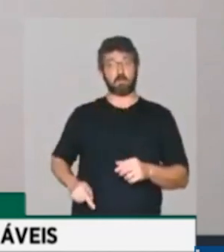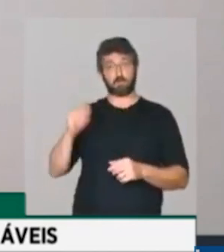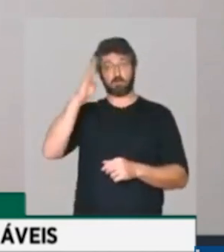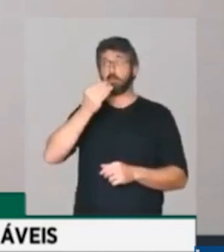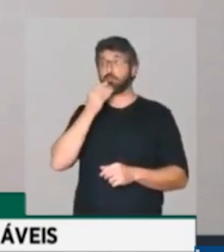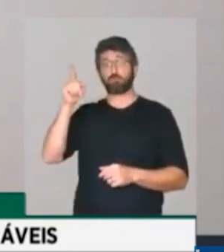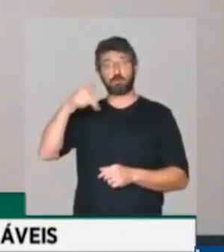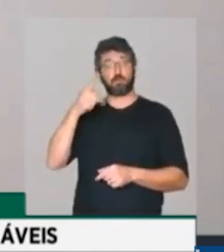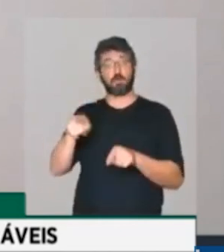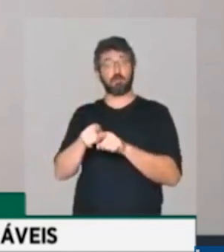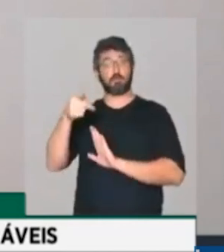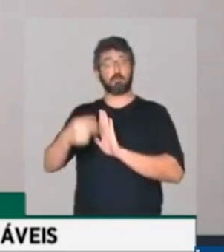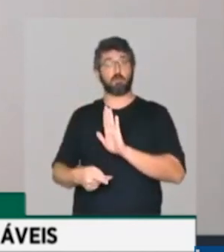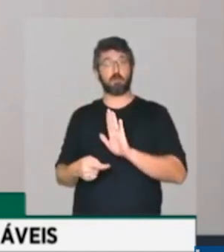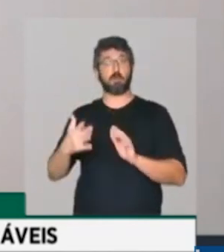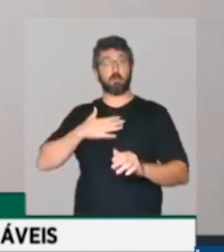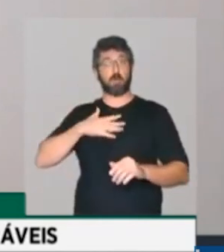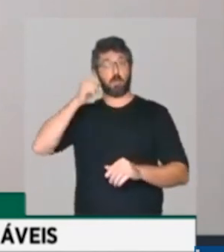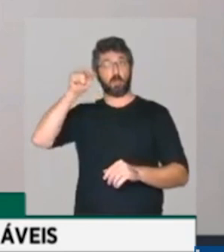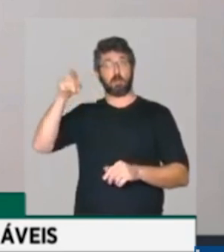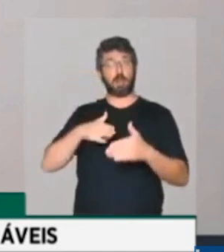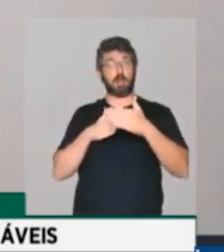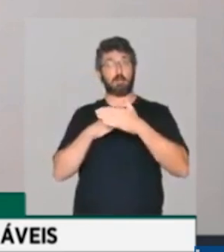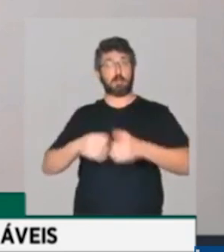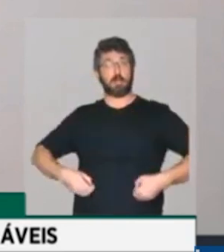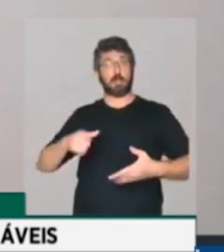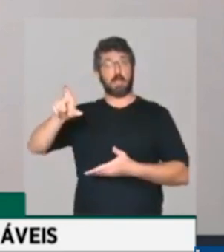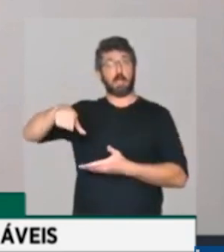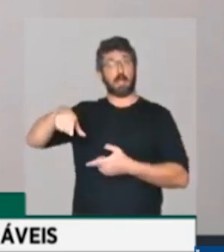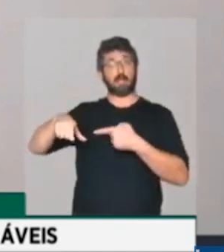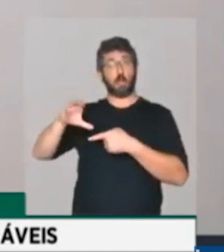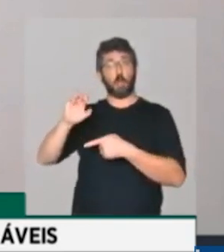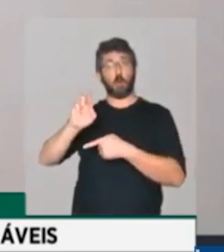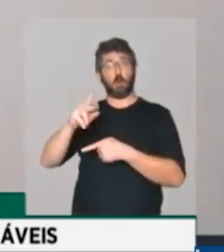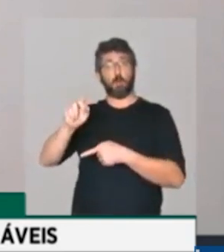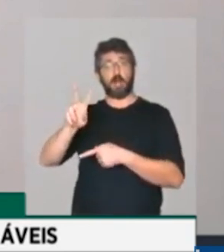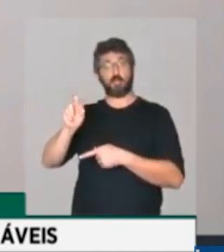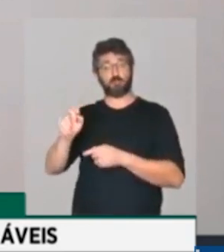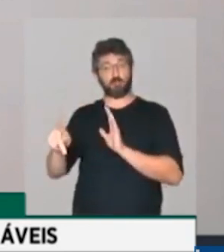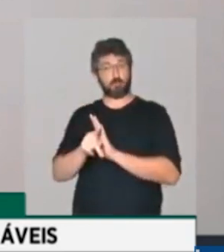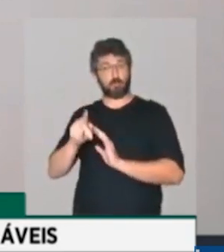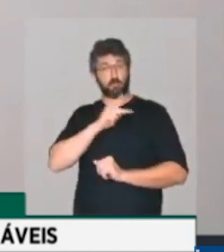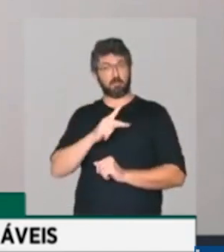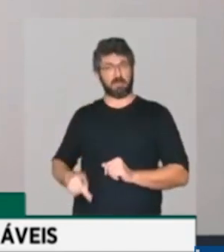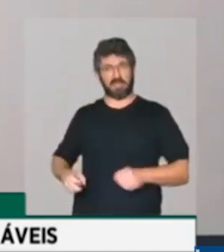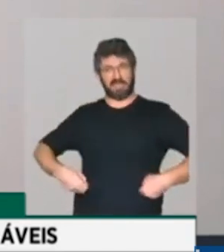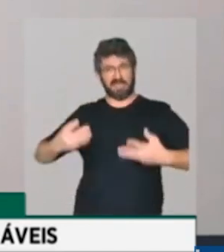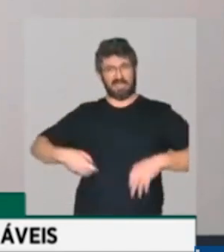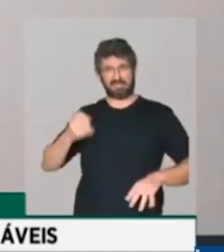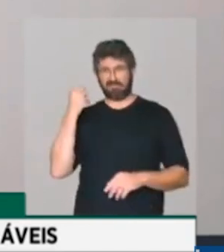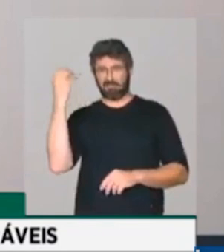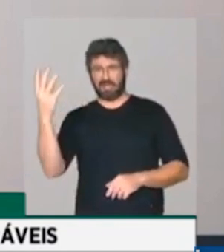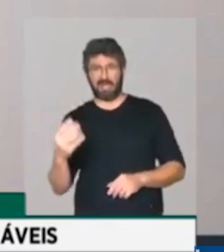poderia dar o exemplo também, tem um projeto de minha autoria para limitar os gastos com o cartão corporativo da Presidência da República. O Presidente não precisa gastar